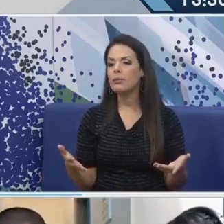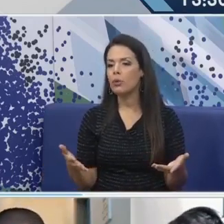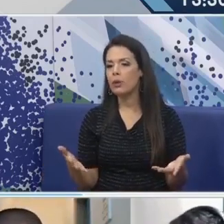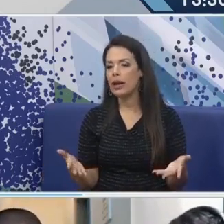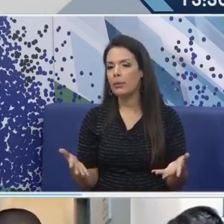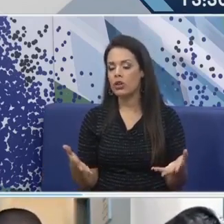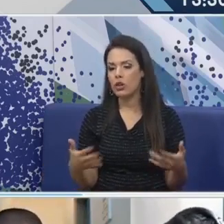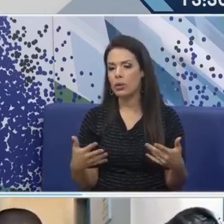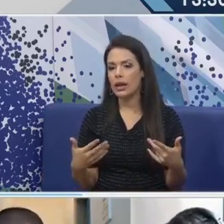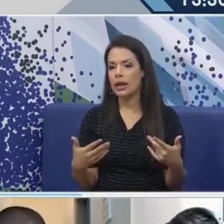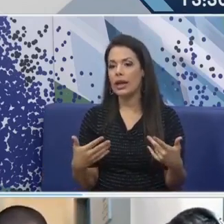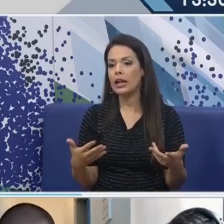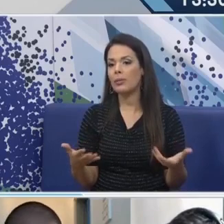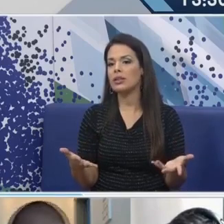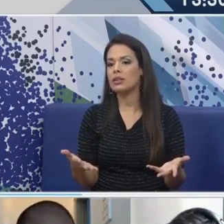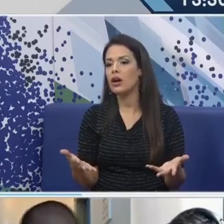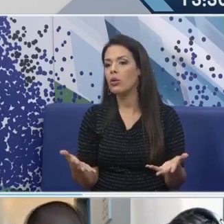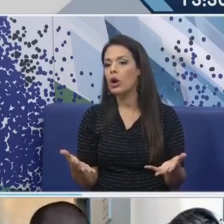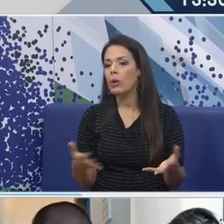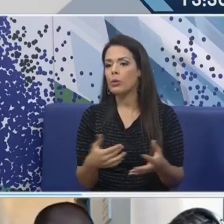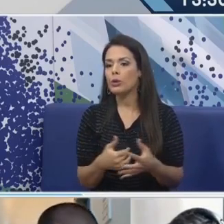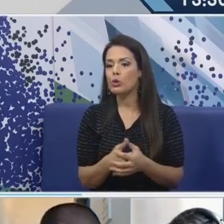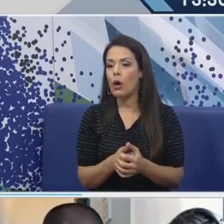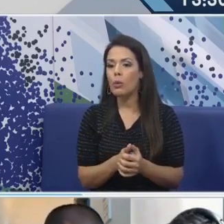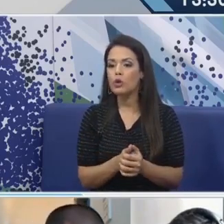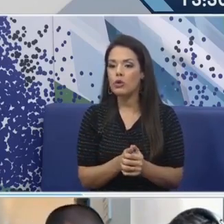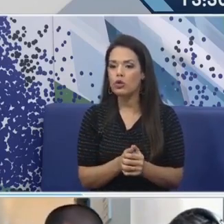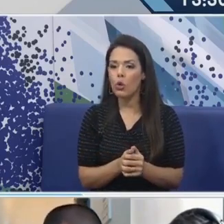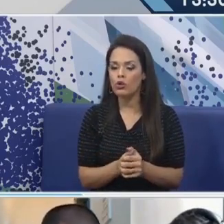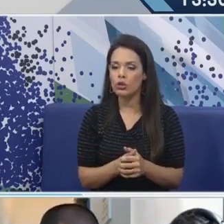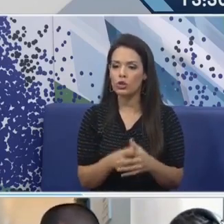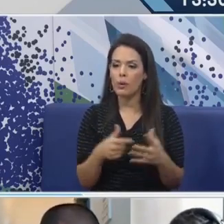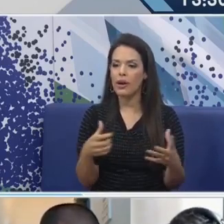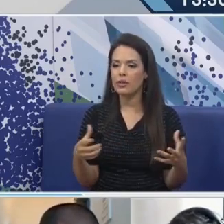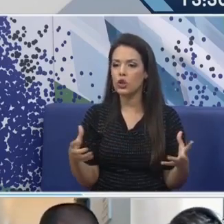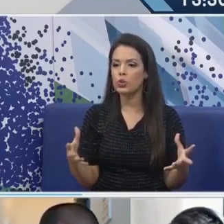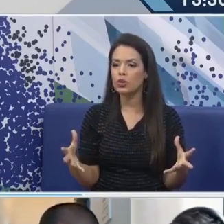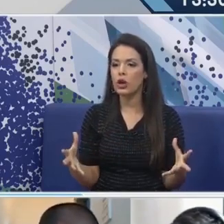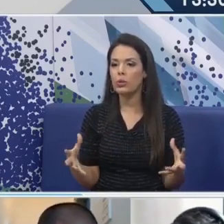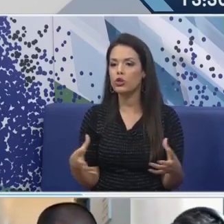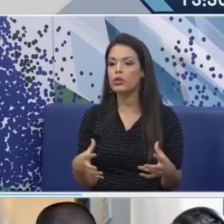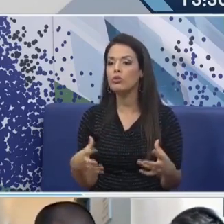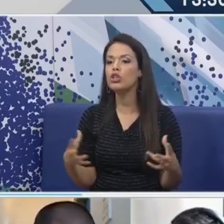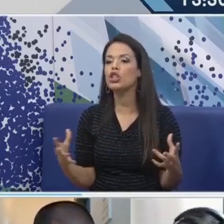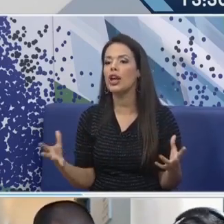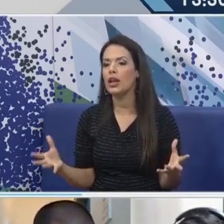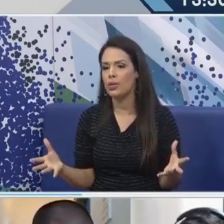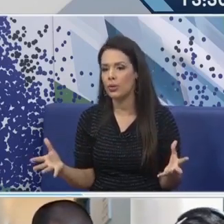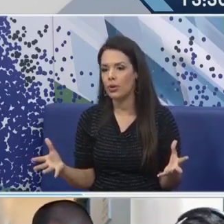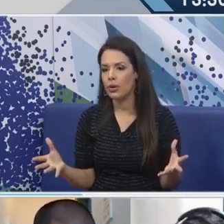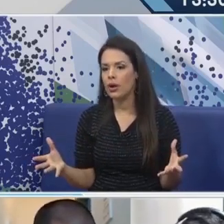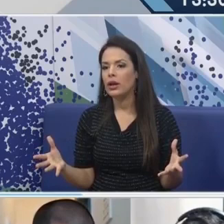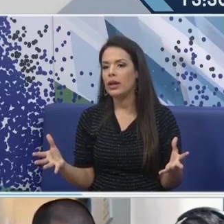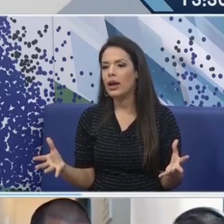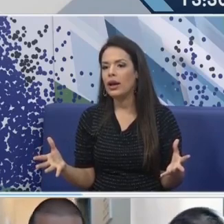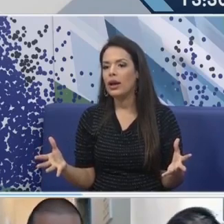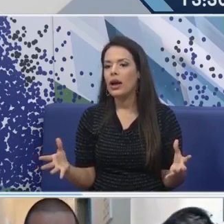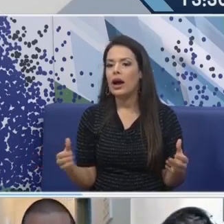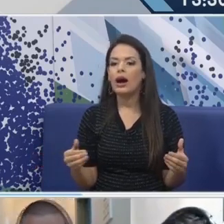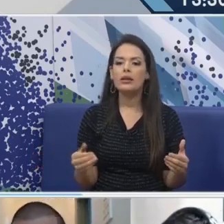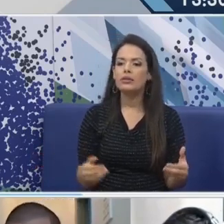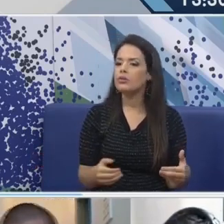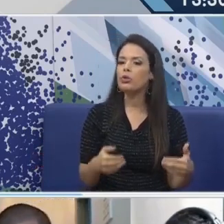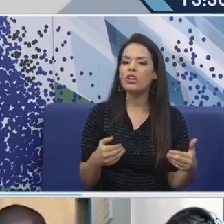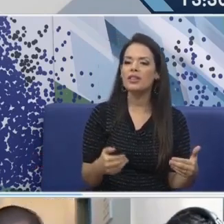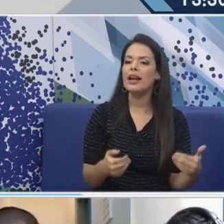fica aqui publicamente a minha reclamação para algumas pessoas que transformaram essa discussão numa discussão de gênero. Não. Né?